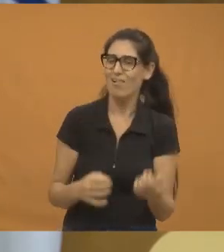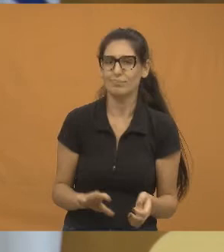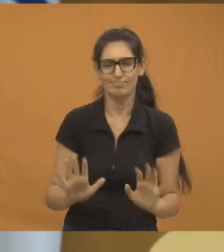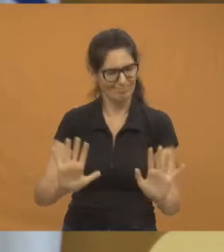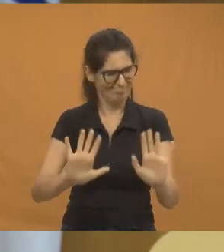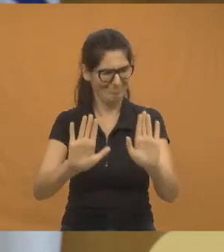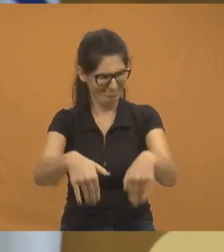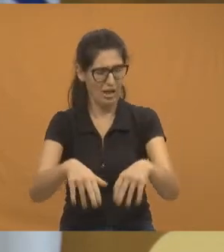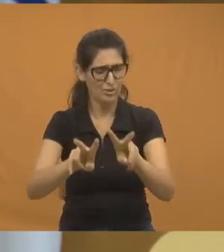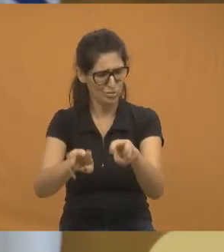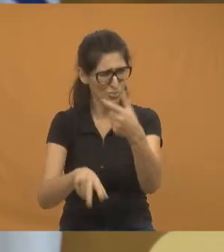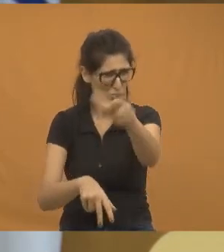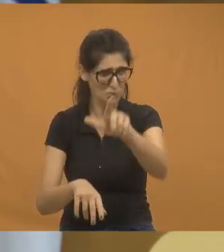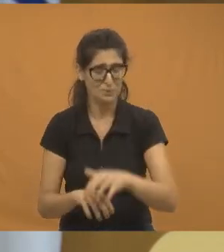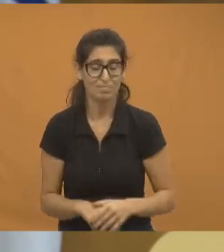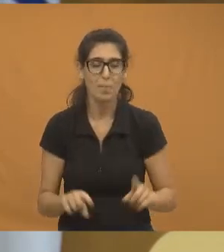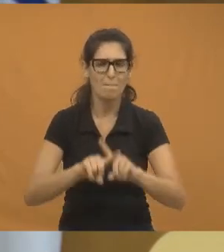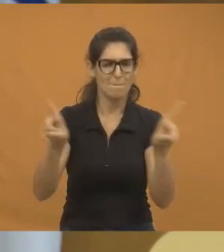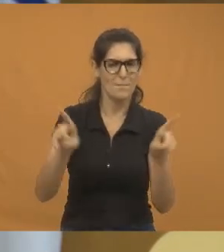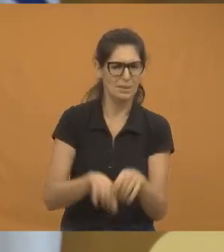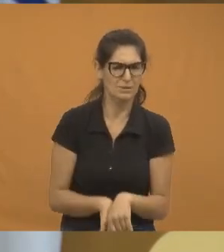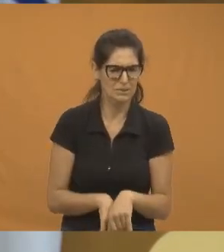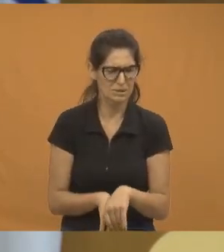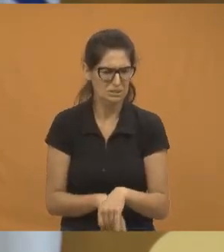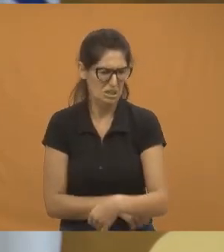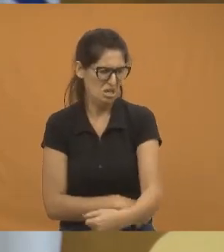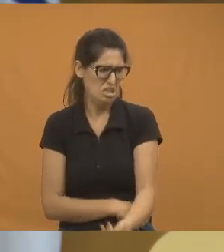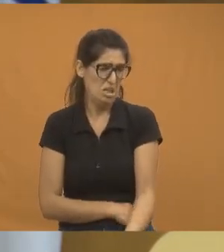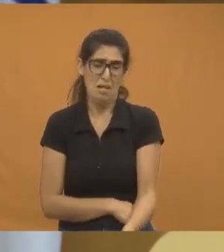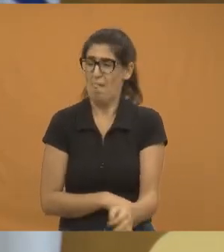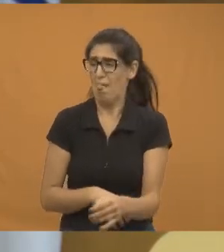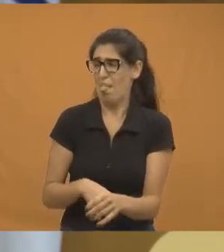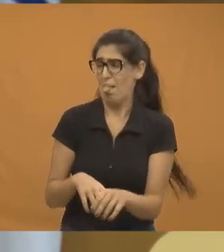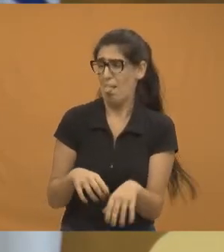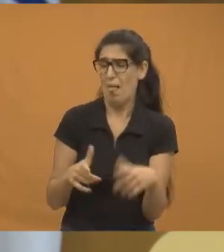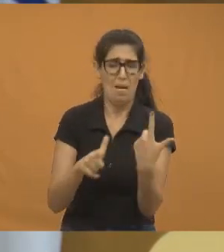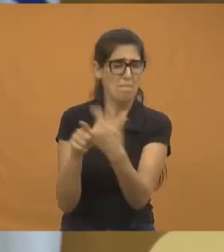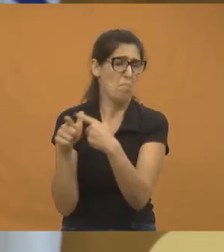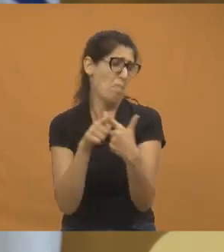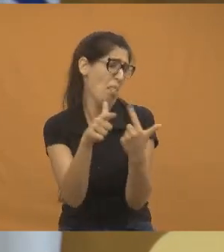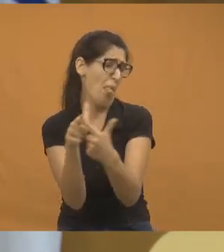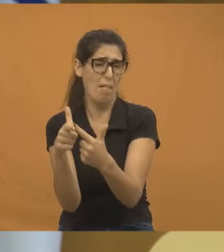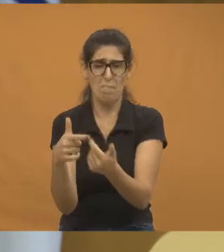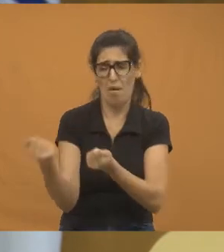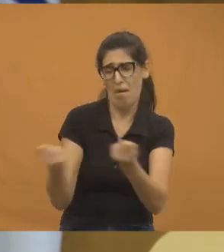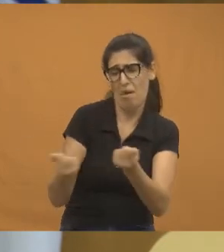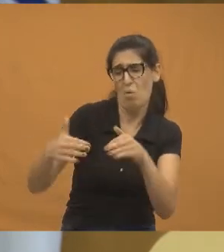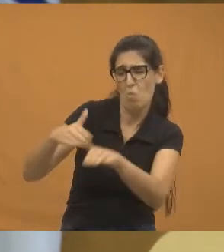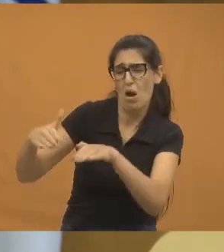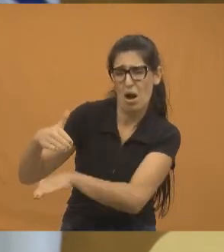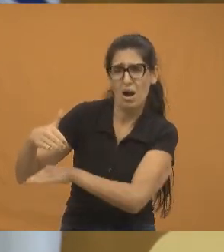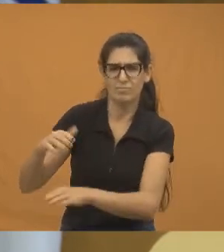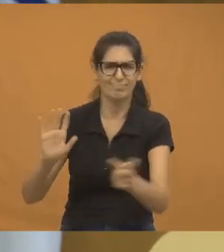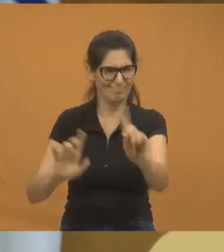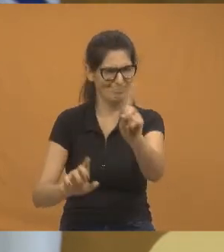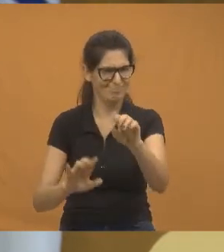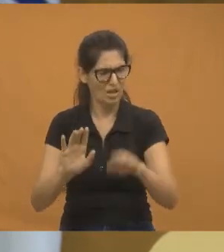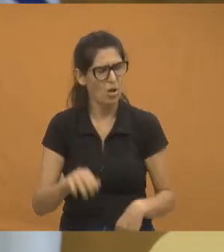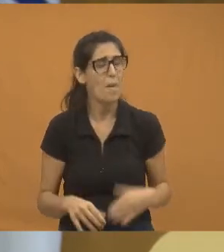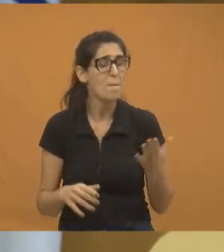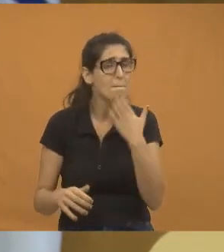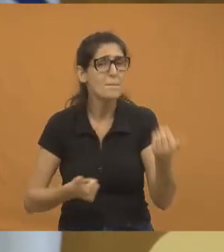então ficar arrumando desculpa para dizer que esse é um problema é mentira o estacionamento rotativo foi a melhor coisa que existe